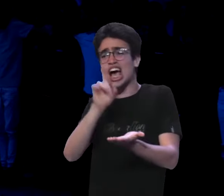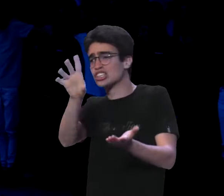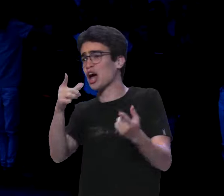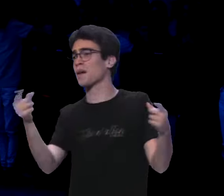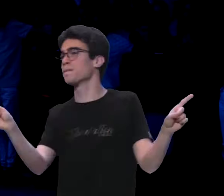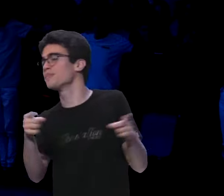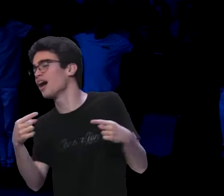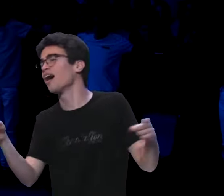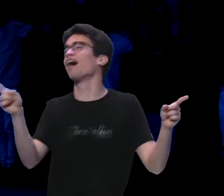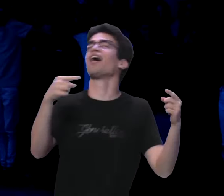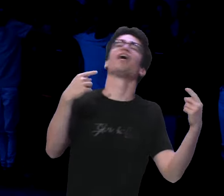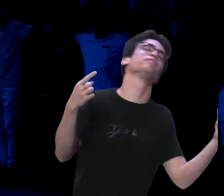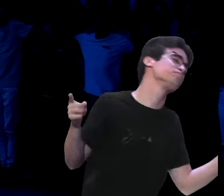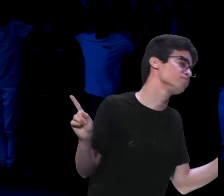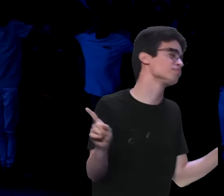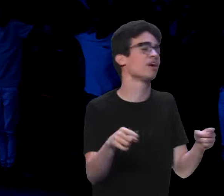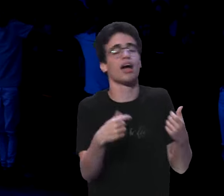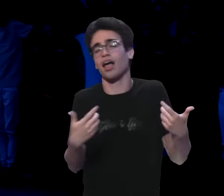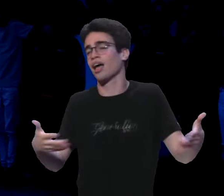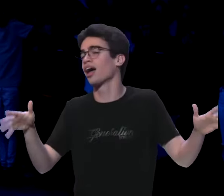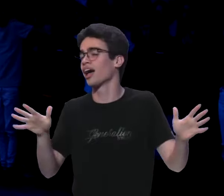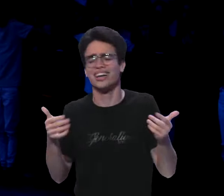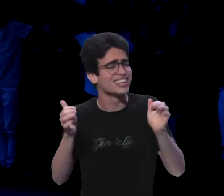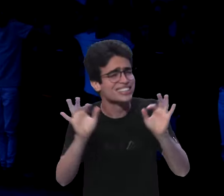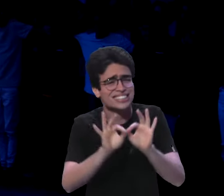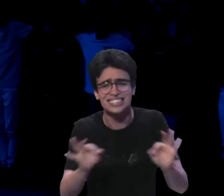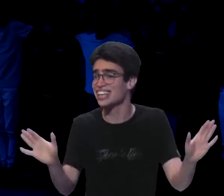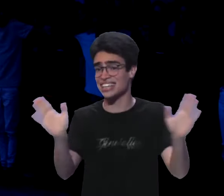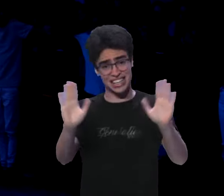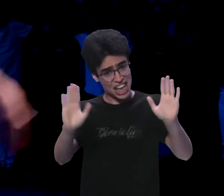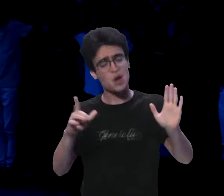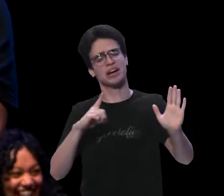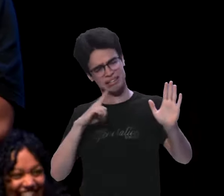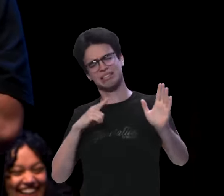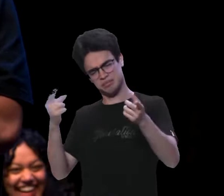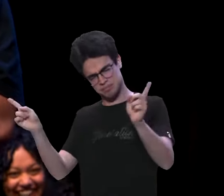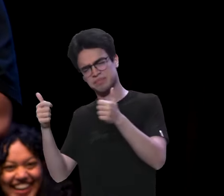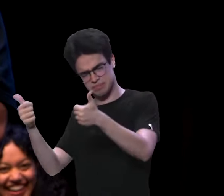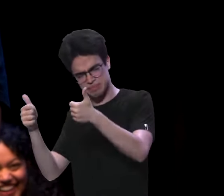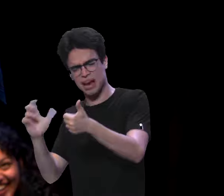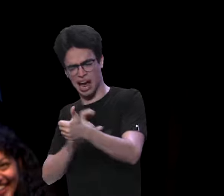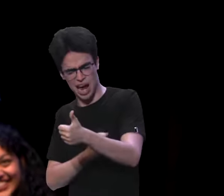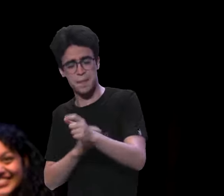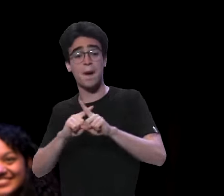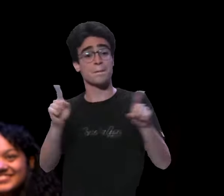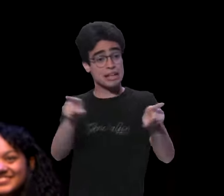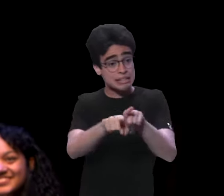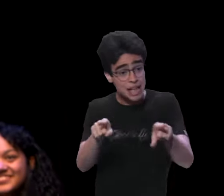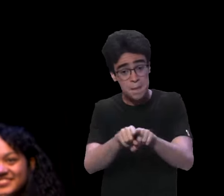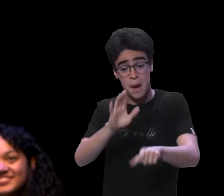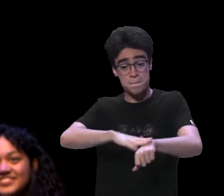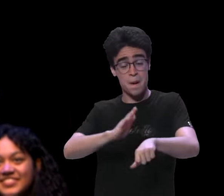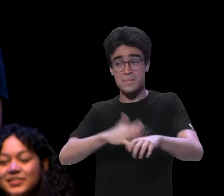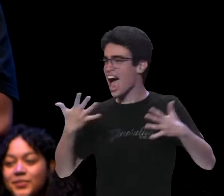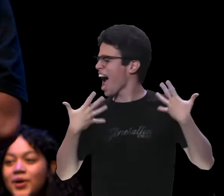do F-Hop do Alessandro Vilas Boas. Eu amo eles. Mas Deus visita em meio à alegria